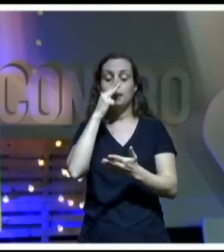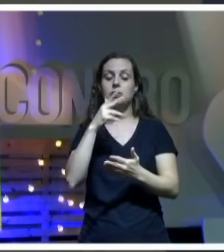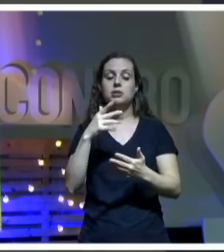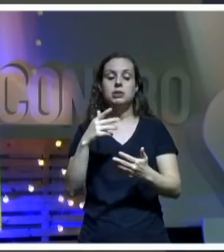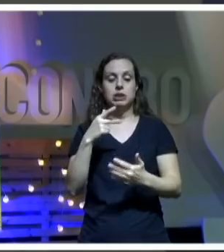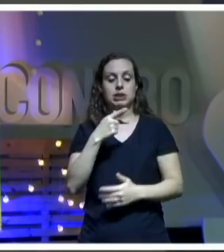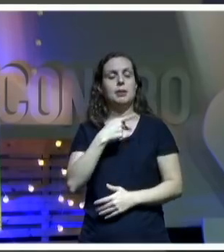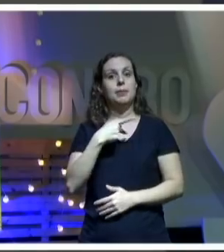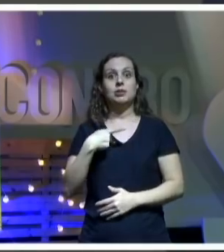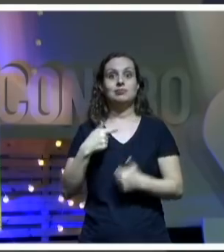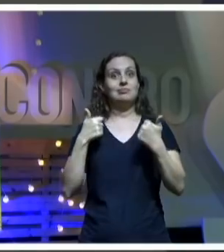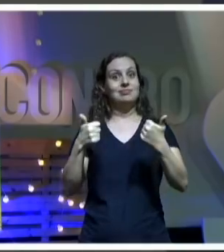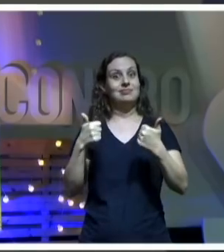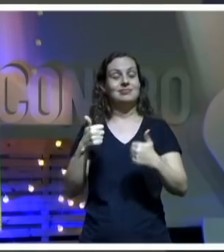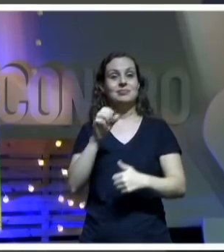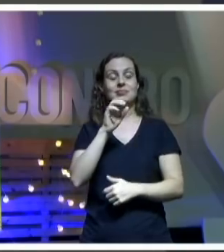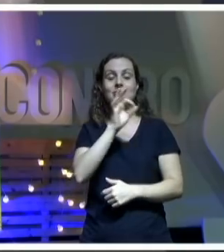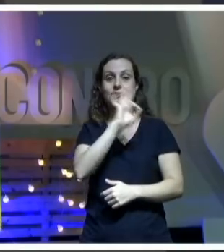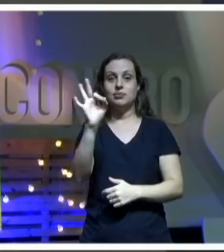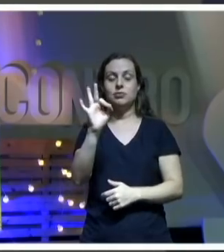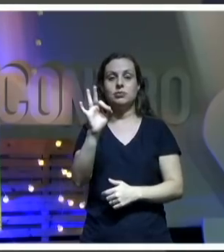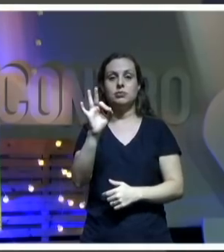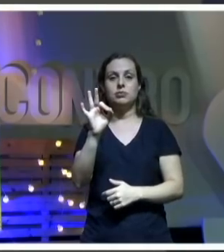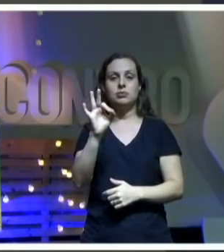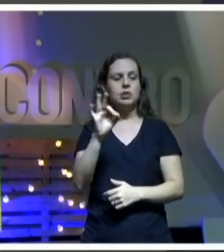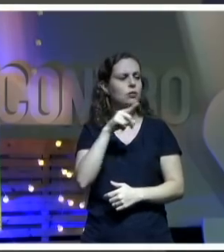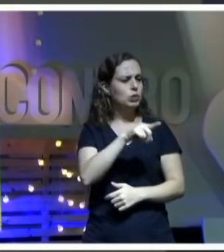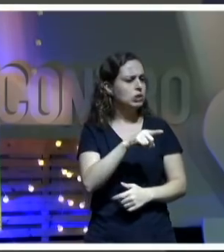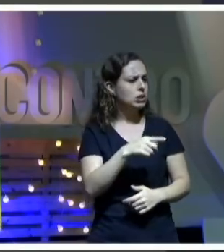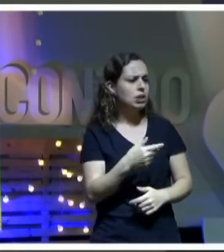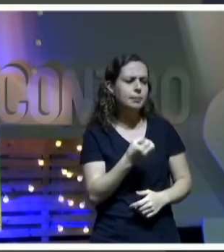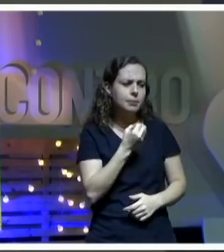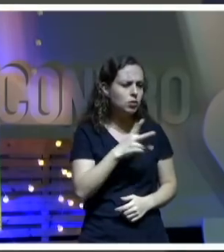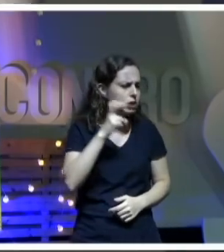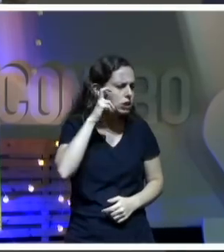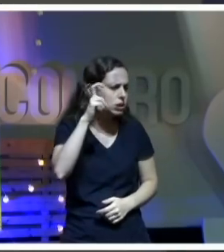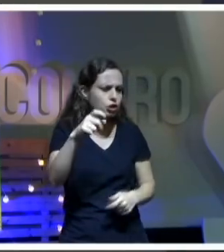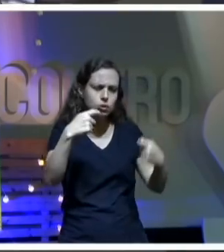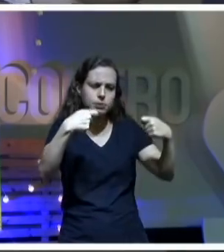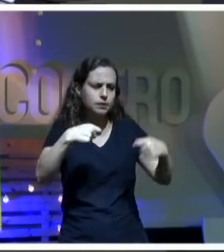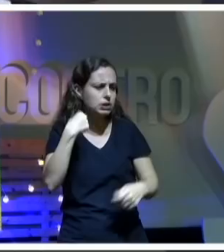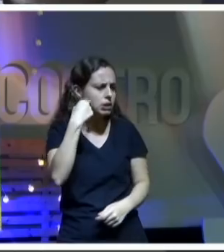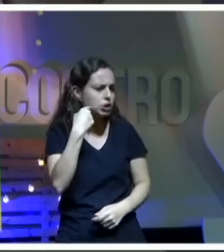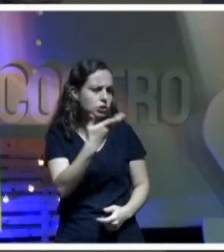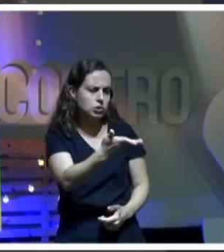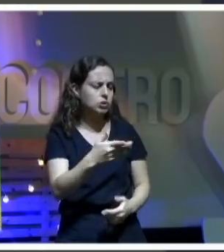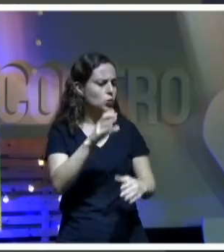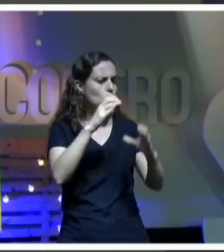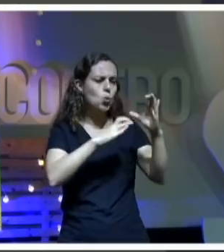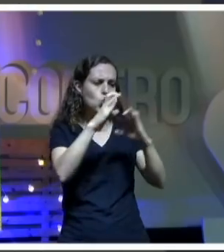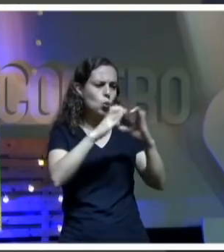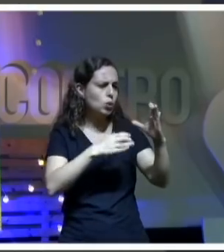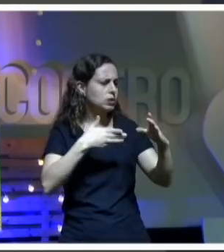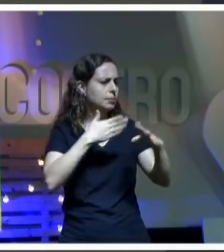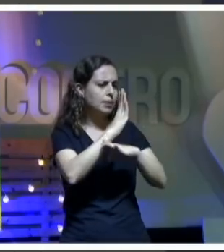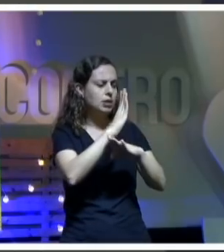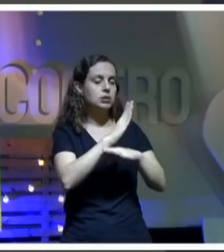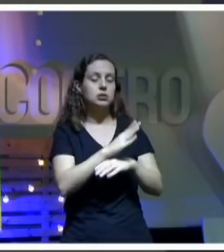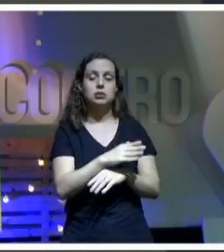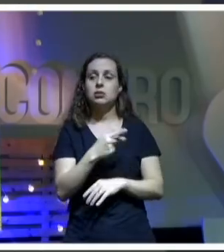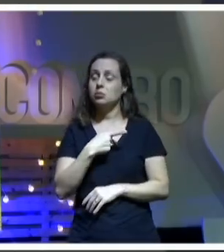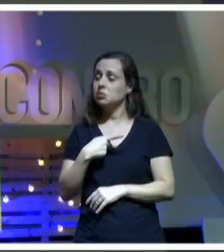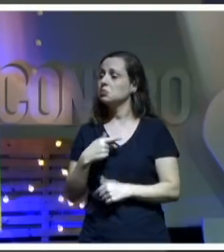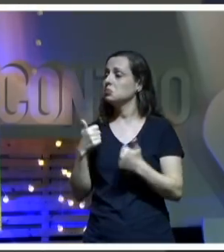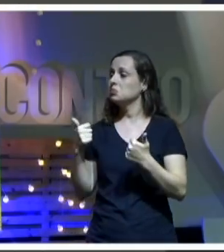a gente tem um jovem promissor na nossa igreja que faz com ele faz direito rapaz peça concurso público vai ser relevante lá tudo bem pode ser relevante